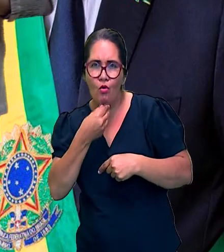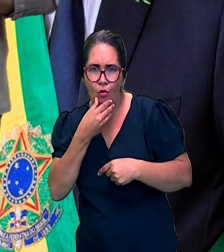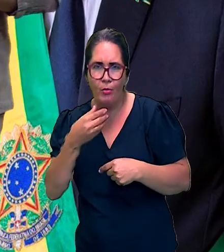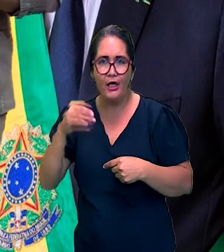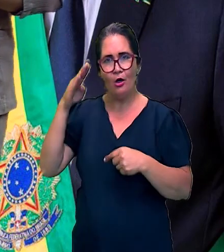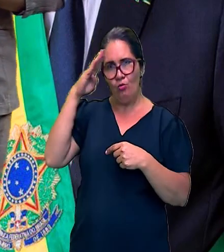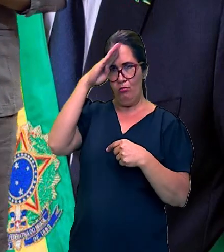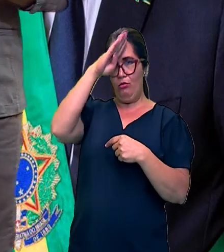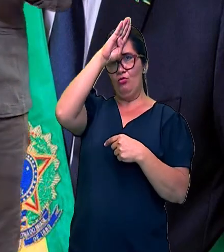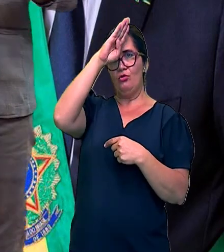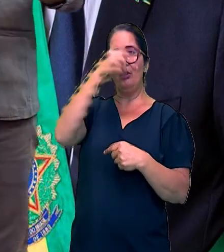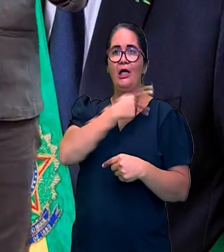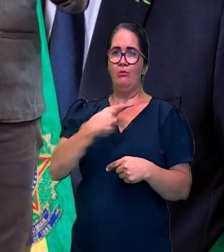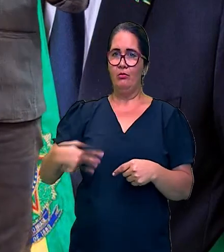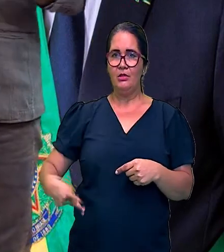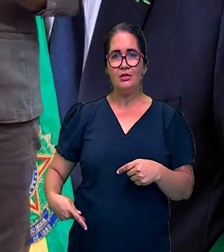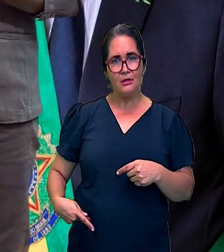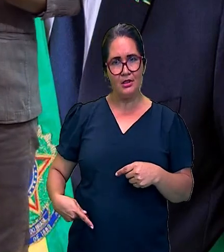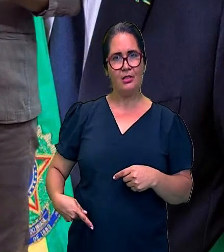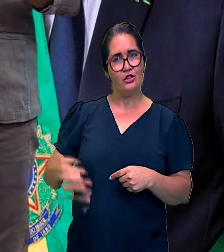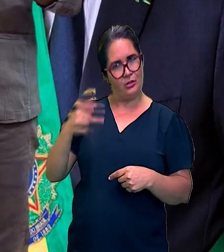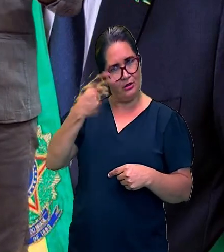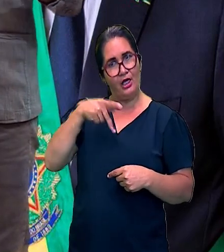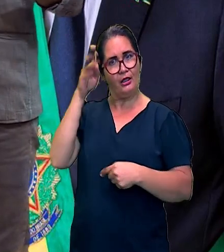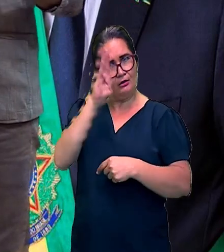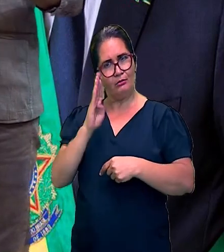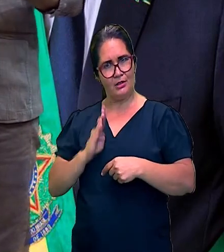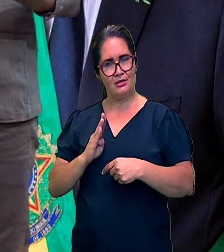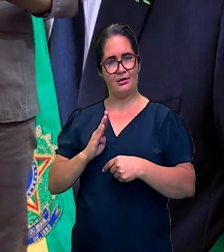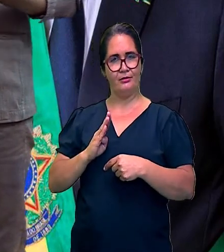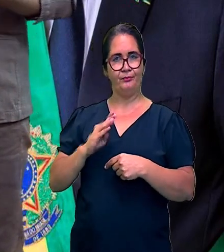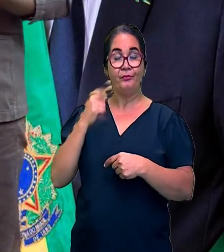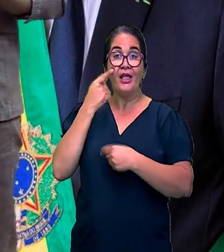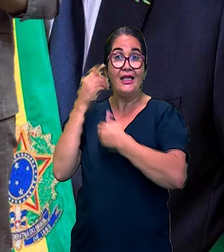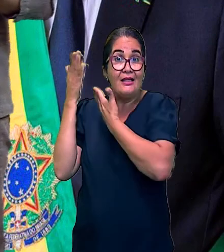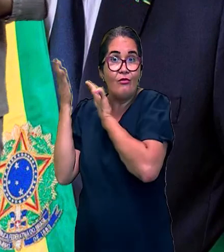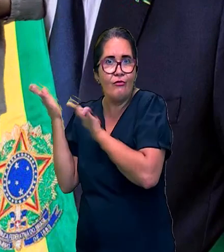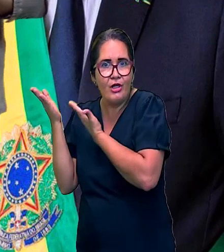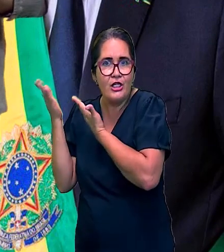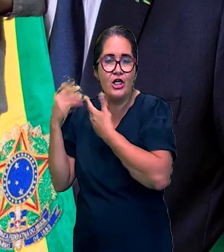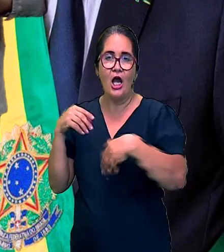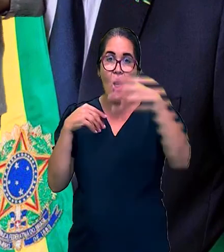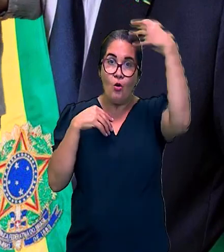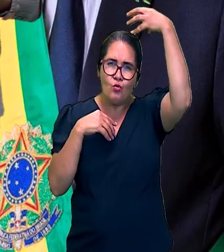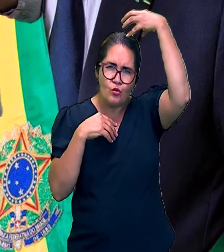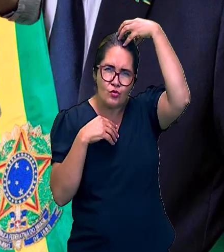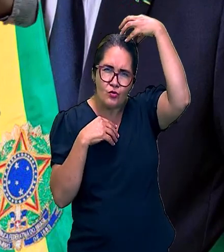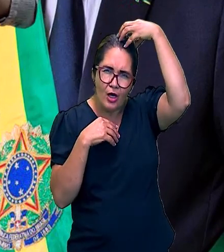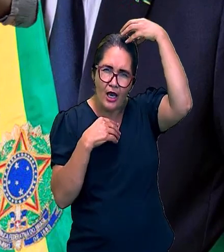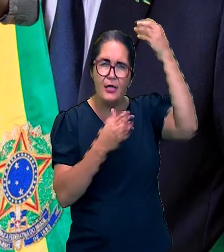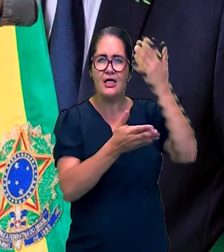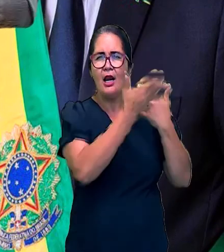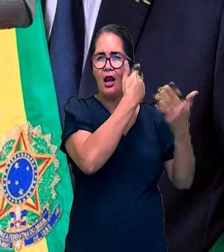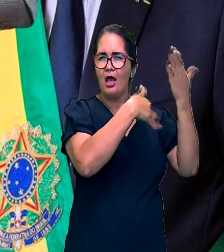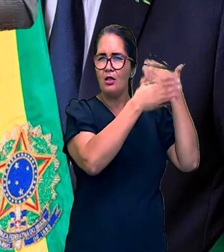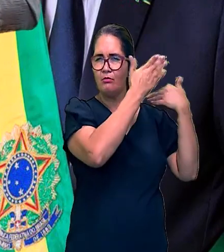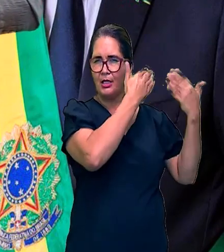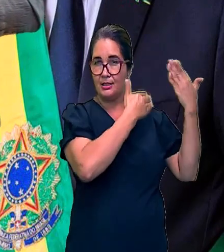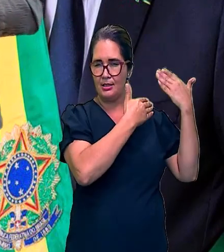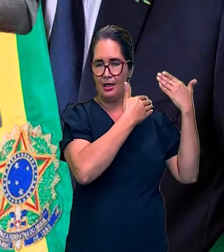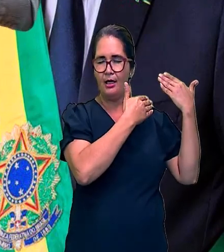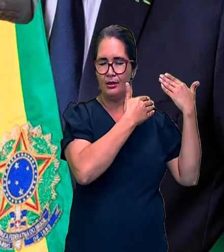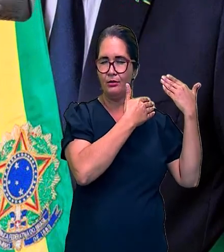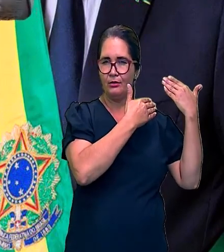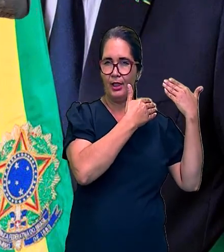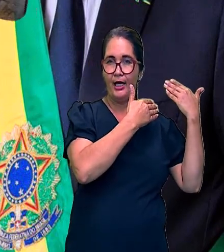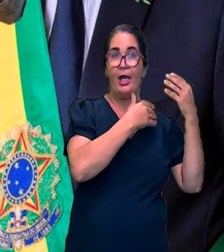época. Os reis deste período desempenhavam tarefas em seu nome, como os nossos políticos, como eu disse,